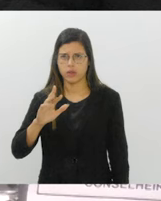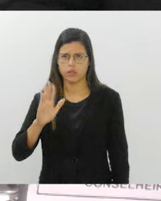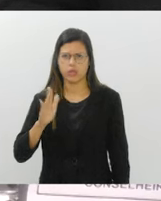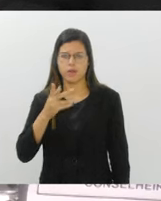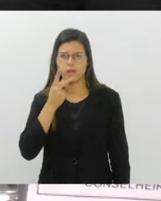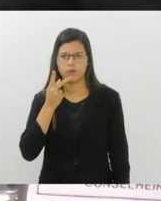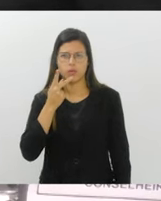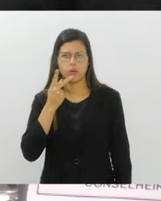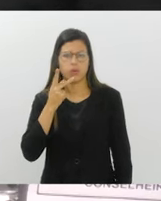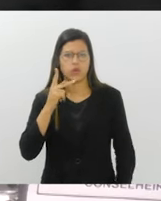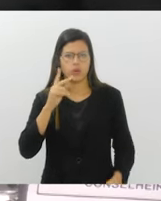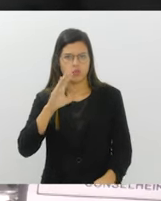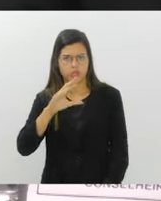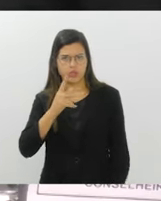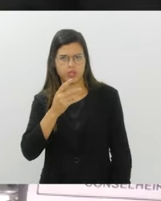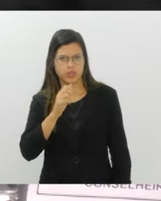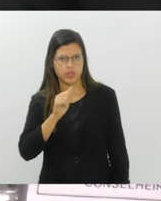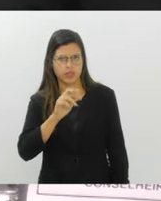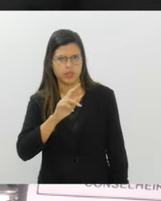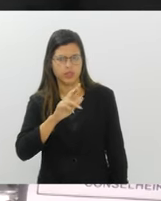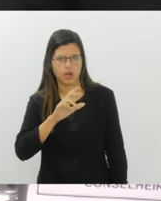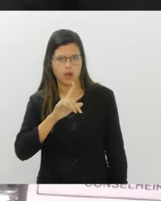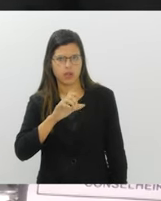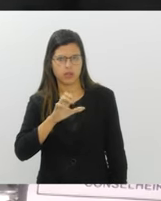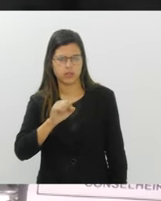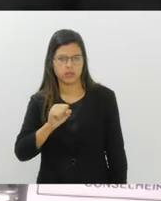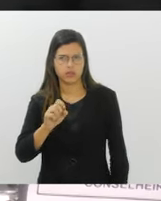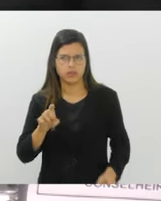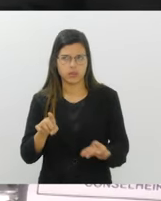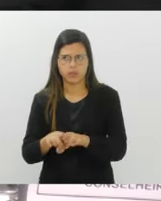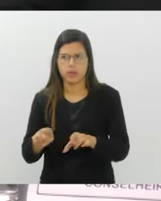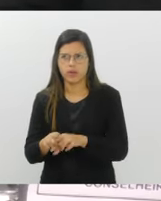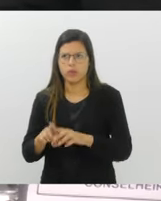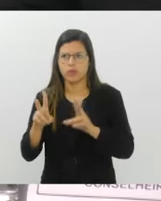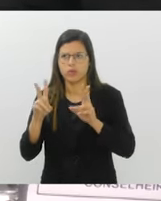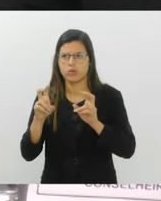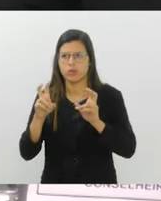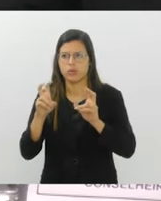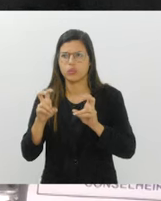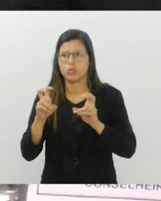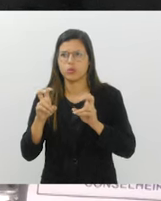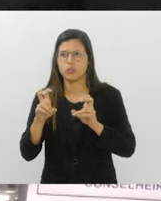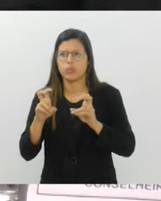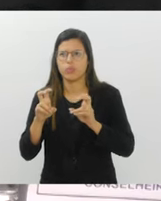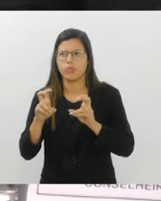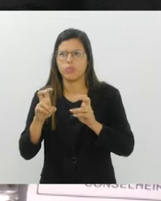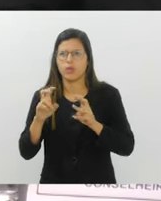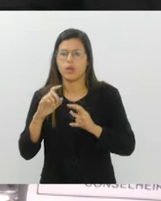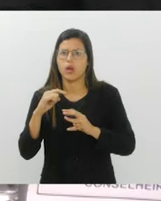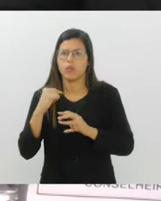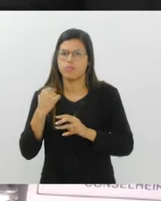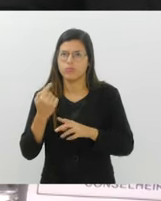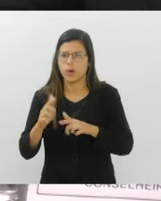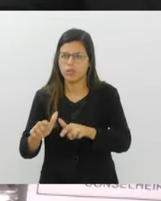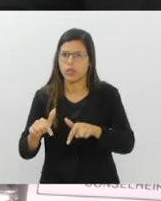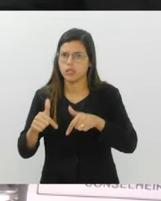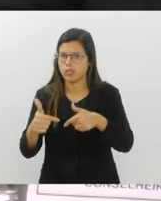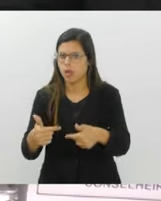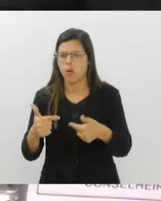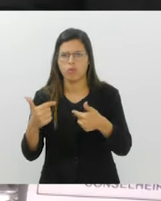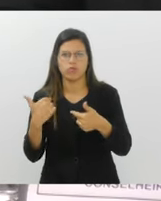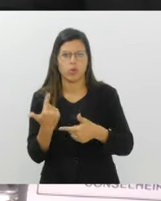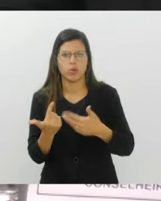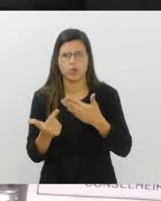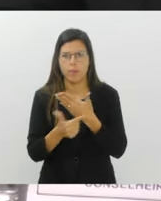Charles também já pôde posicionar sobre a nossa atitude, o nosso papel, a